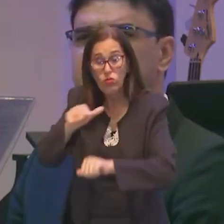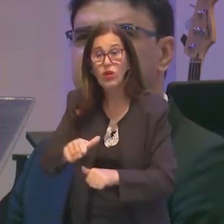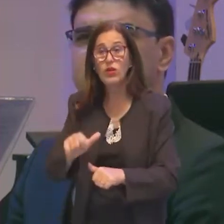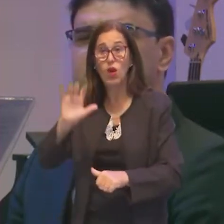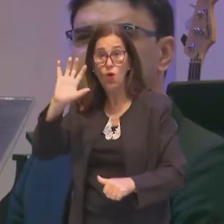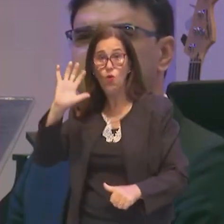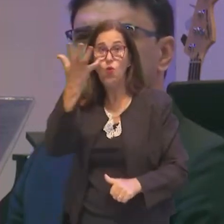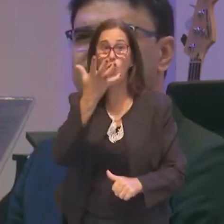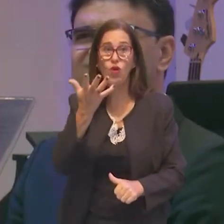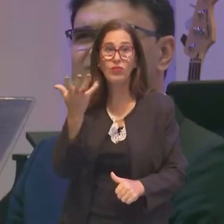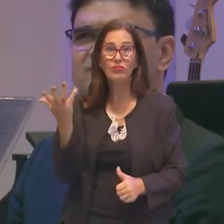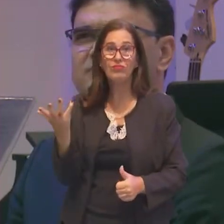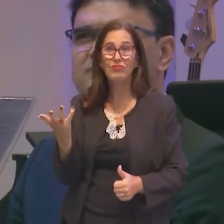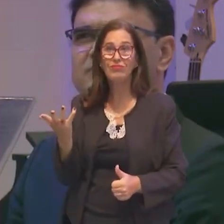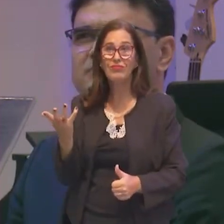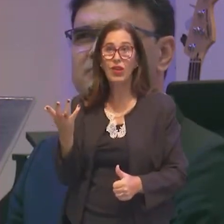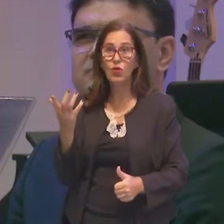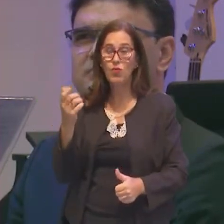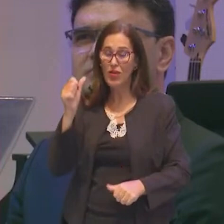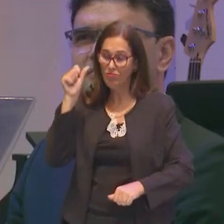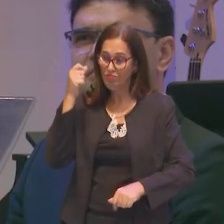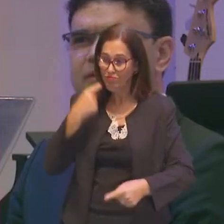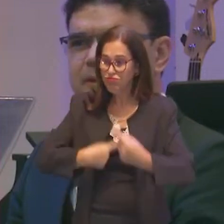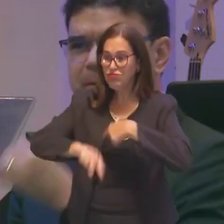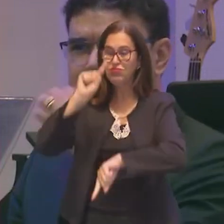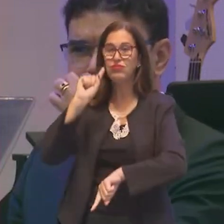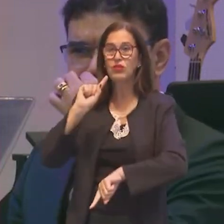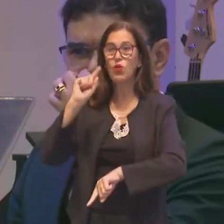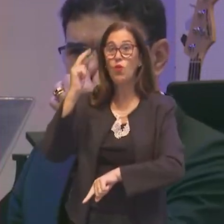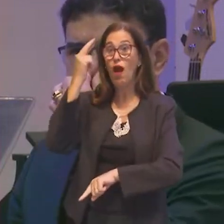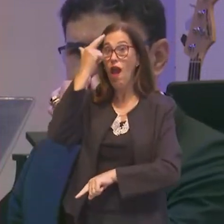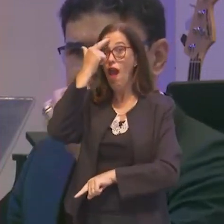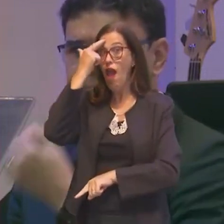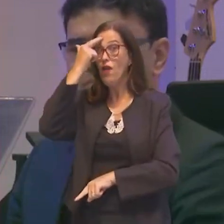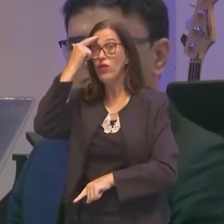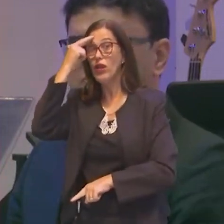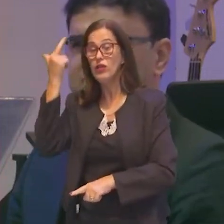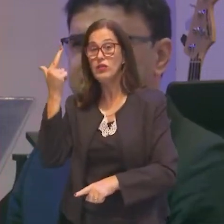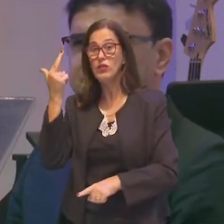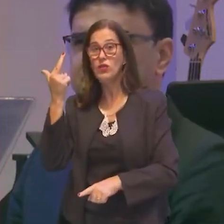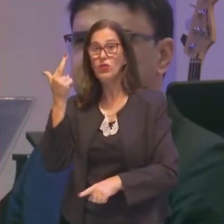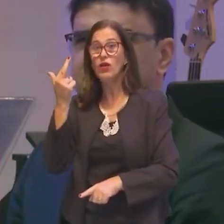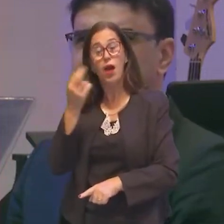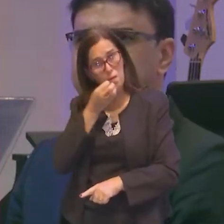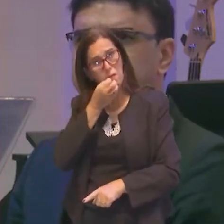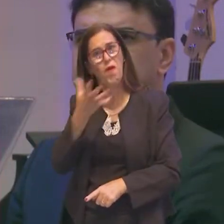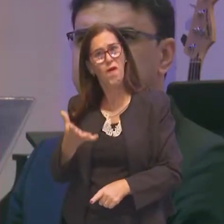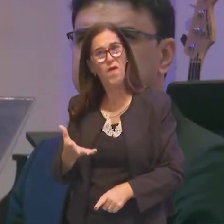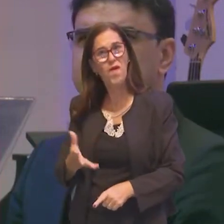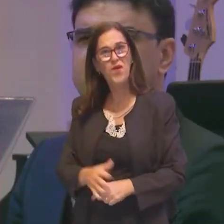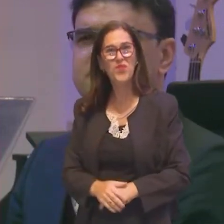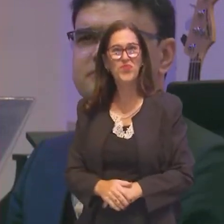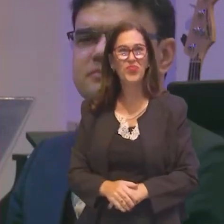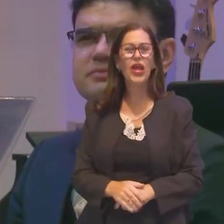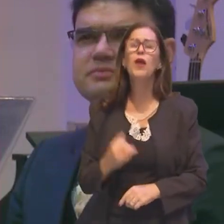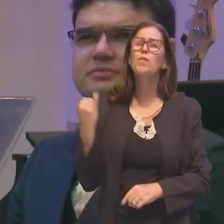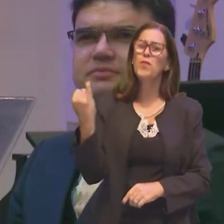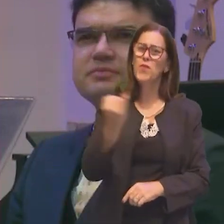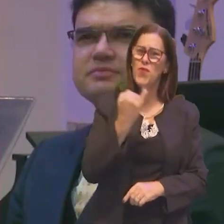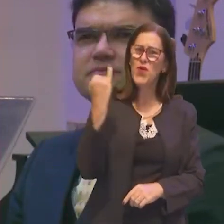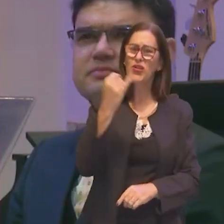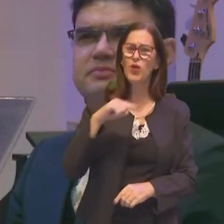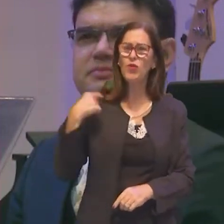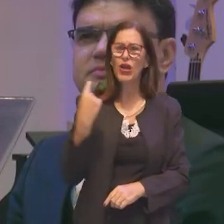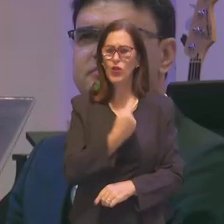em contrapartida, uma transformação, uma reflexão. E isso é bom. Isto é importante, porque